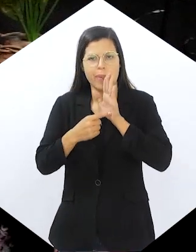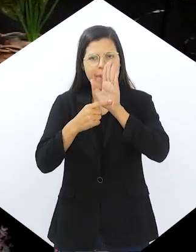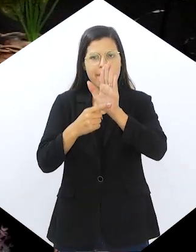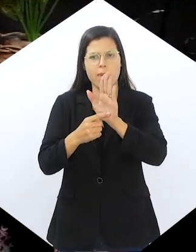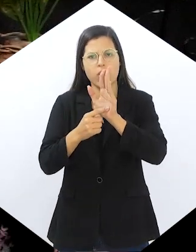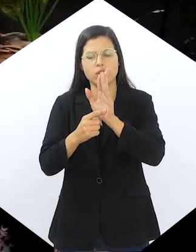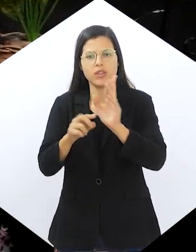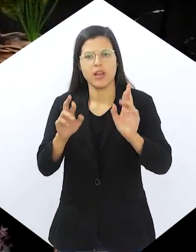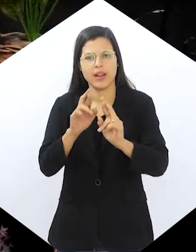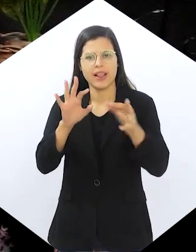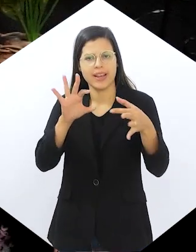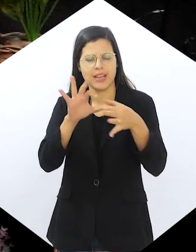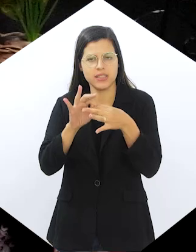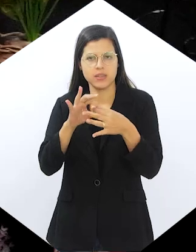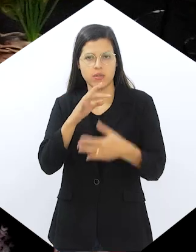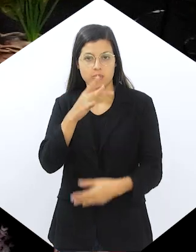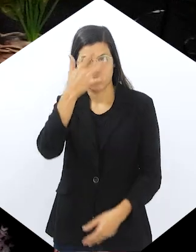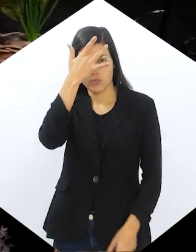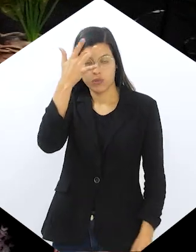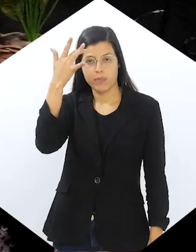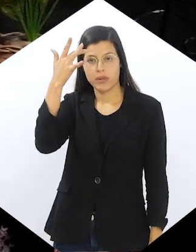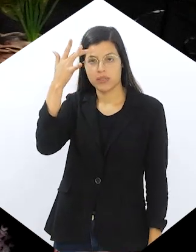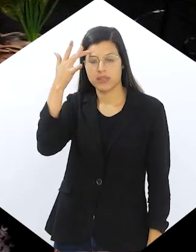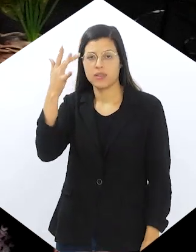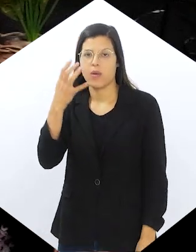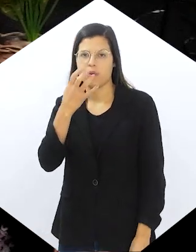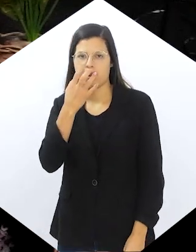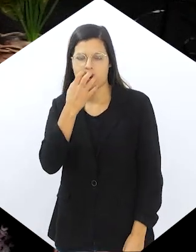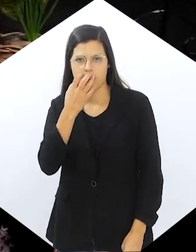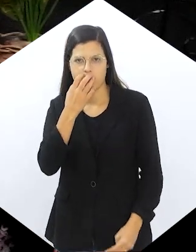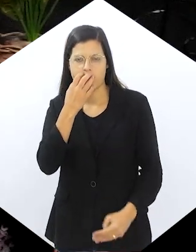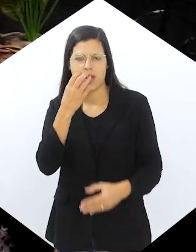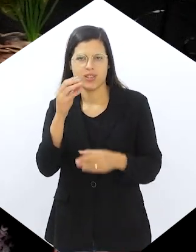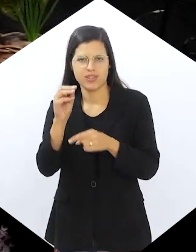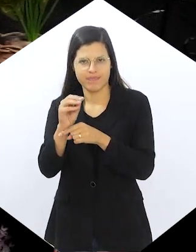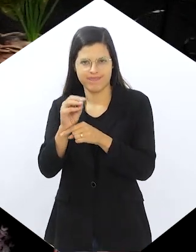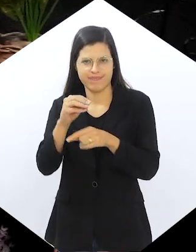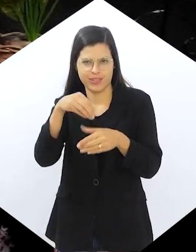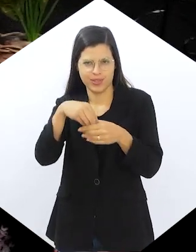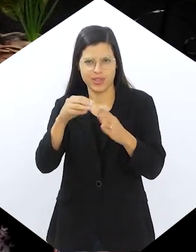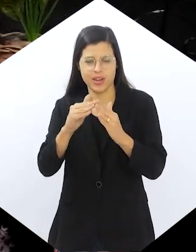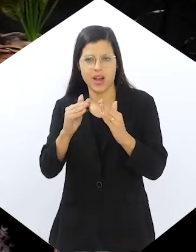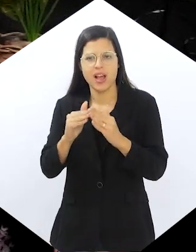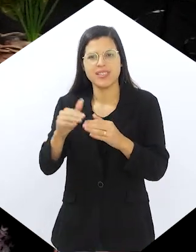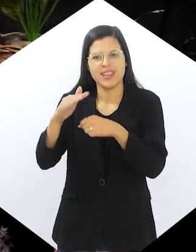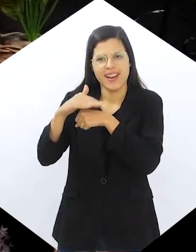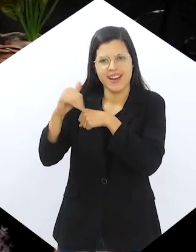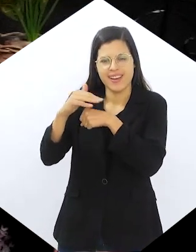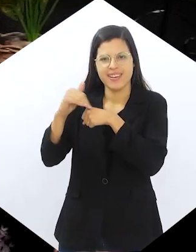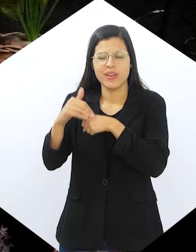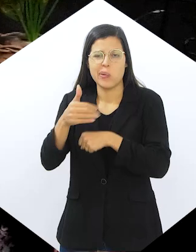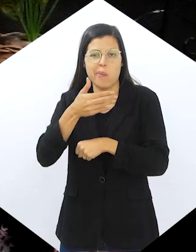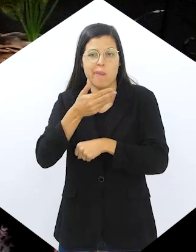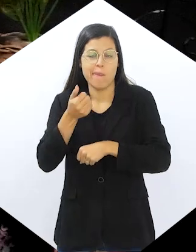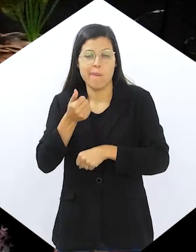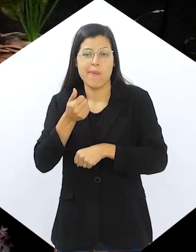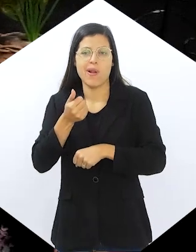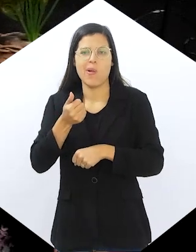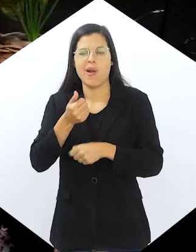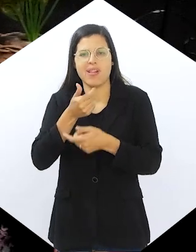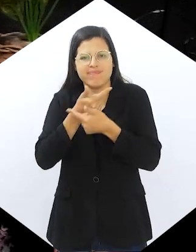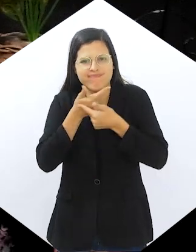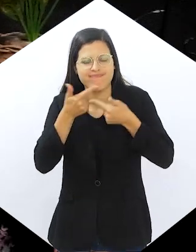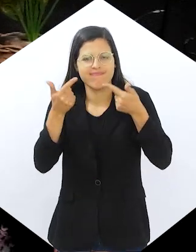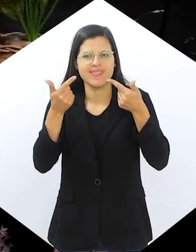recentes vêm mostrando a relação direta entre saúde mental e os animais domésticos. Eles nos dão carinho, melhoram nosso humor